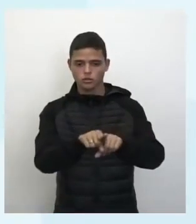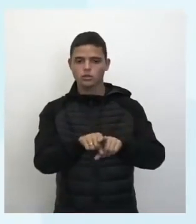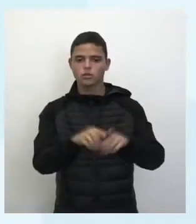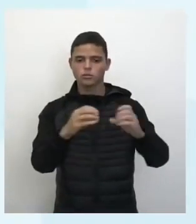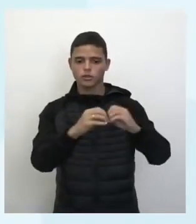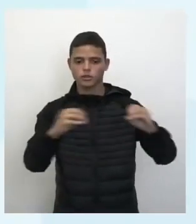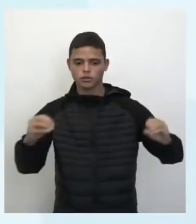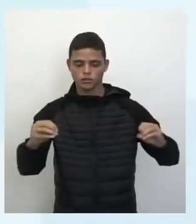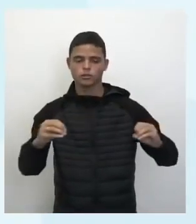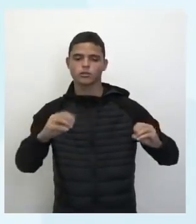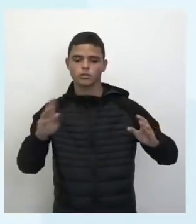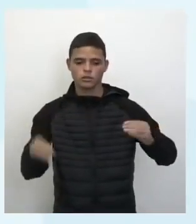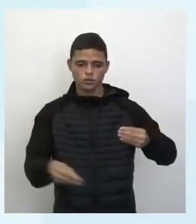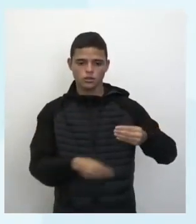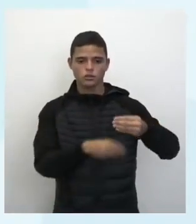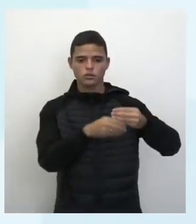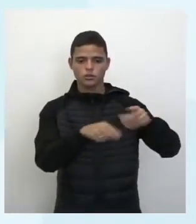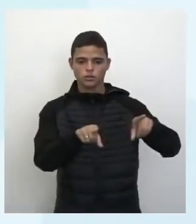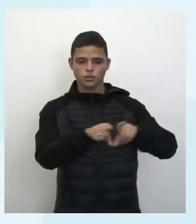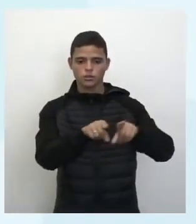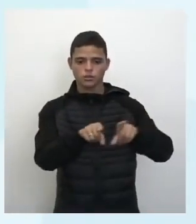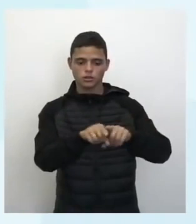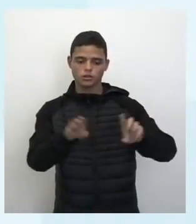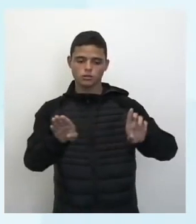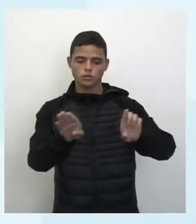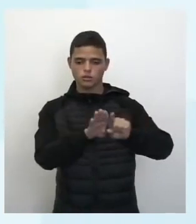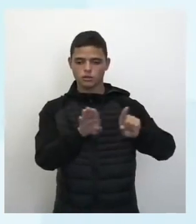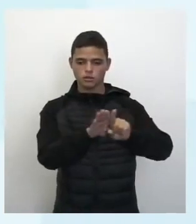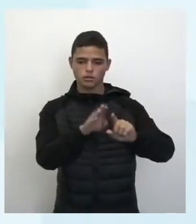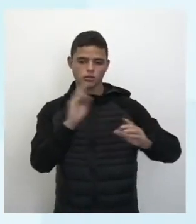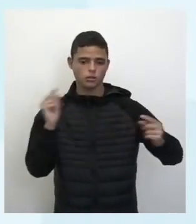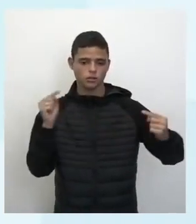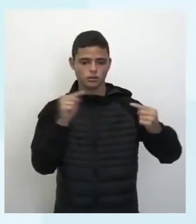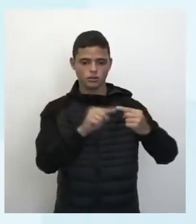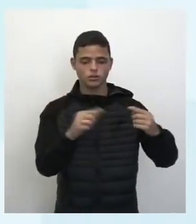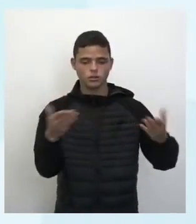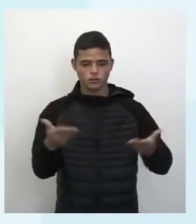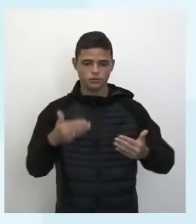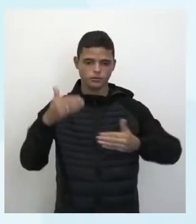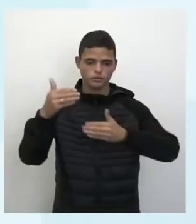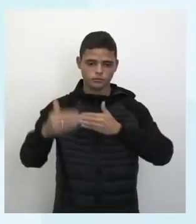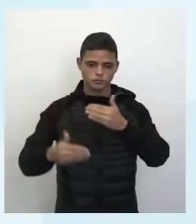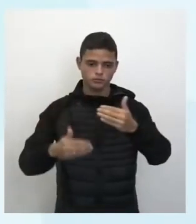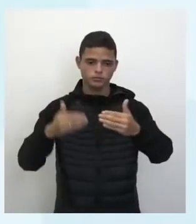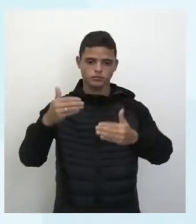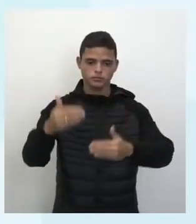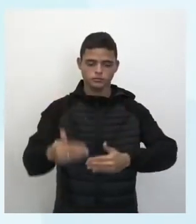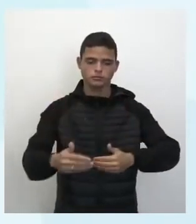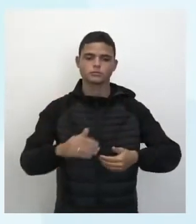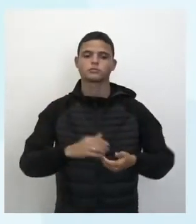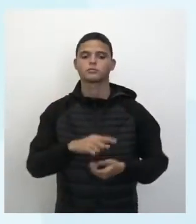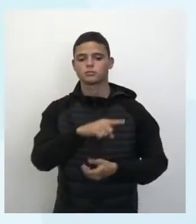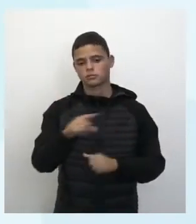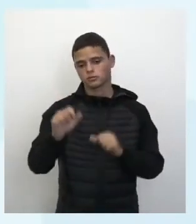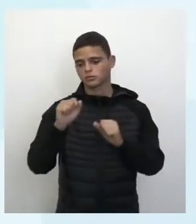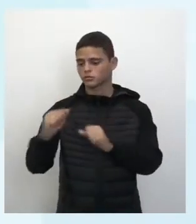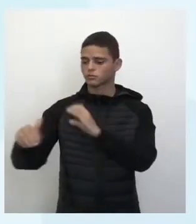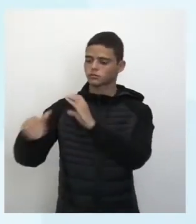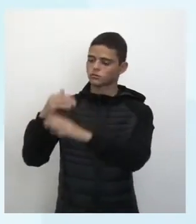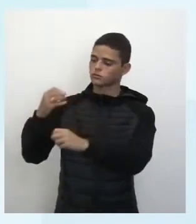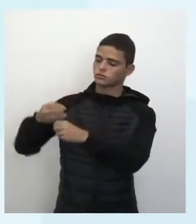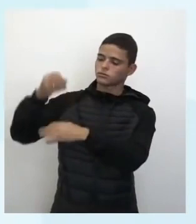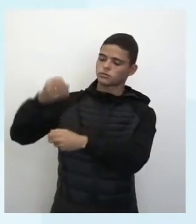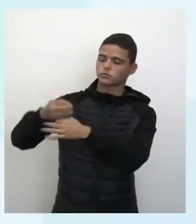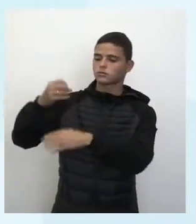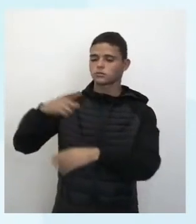orações subordinadas, substantivas, objetivas. E vamos avançando, a coisa vai progredindo, tá? Vocês podem mandar aí no chat se